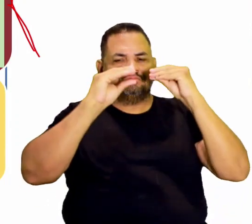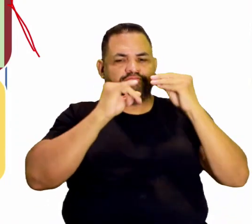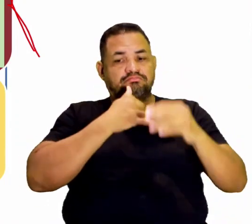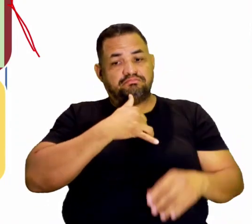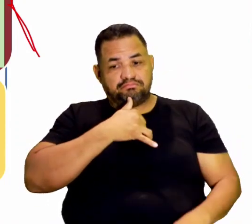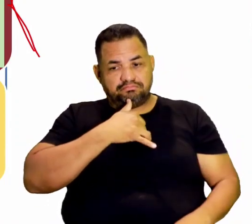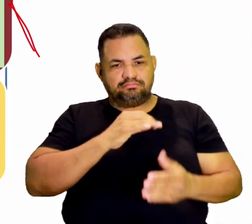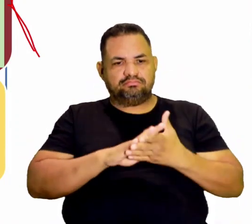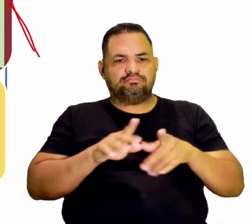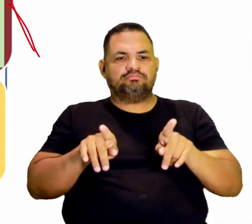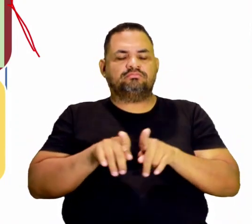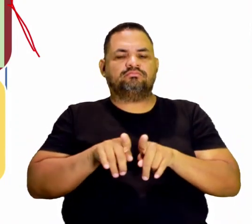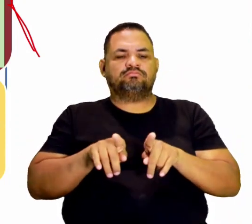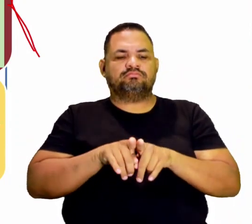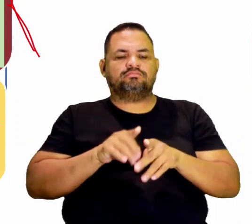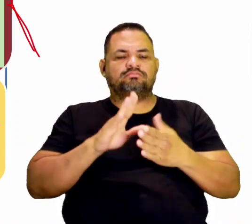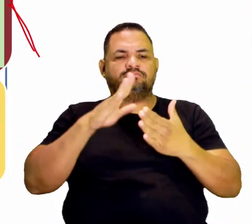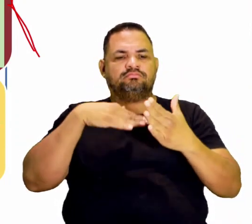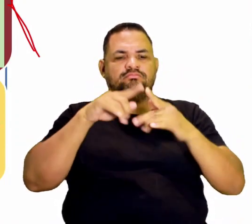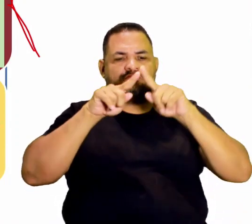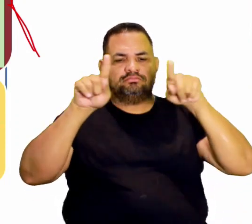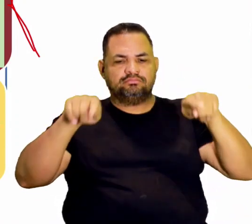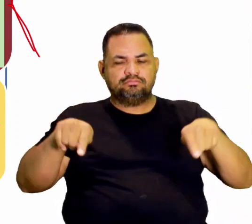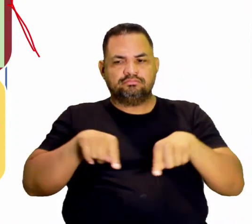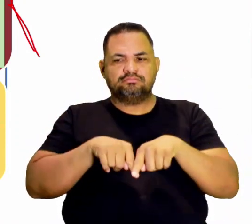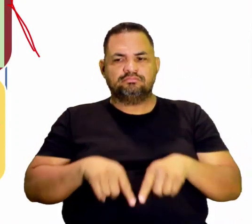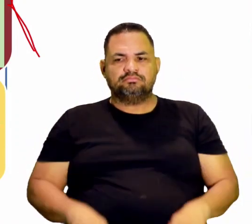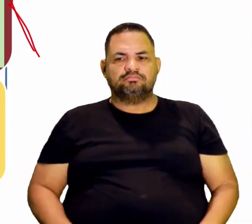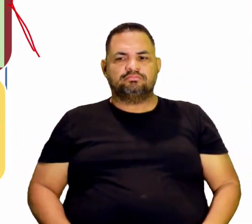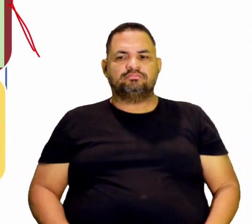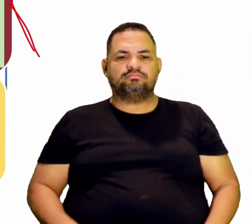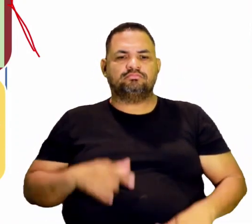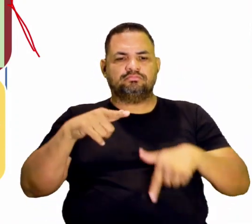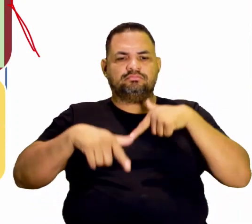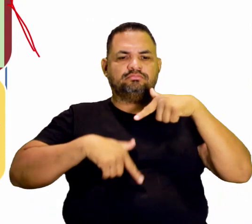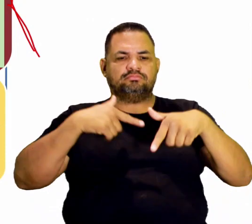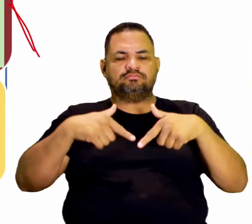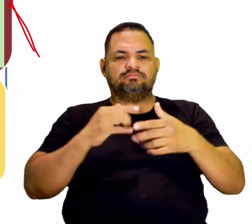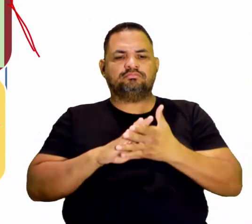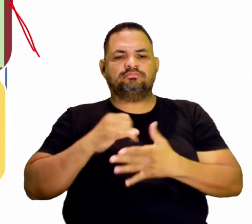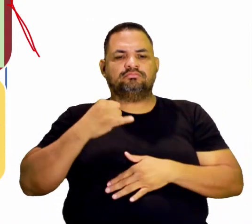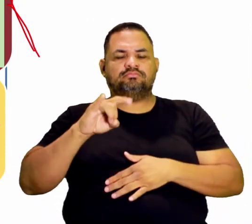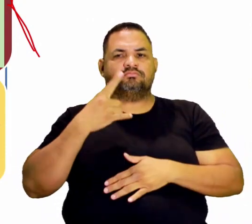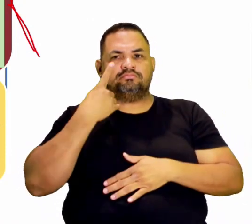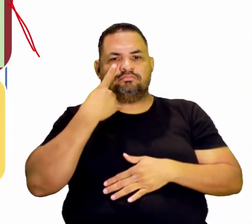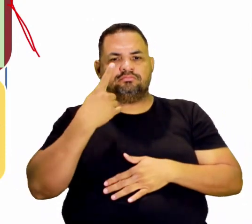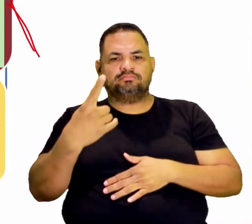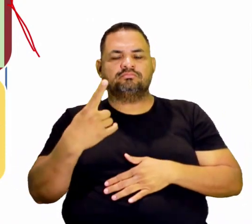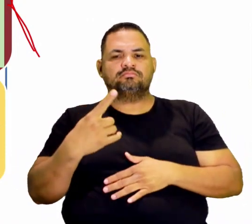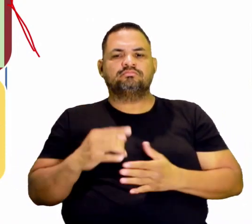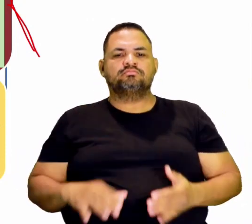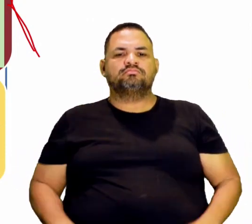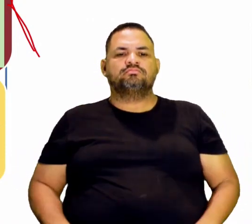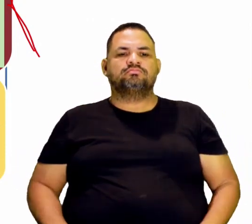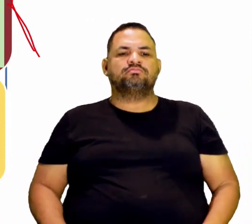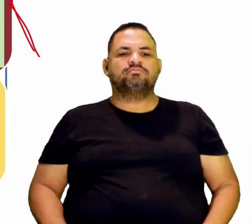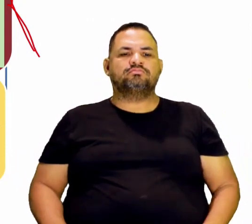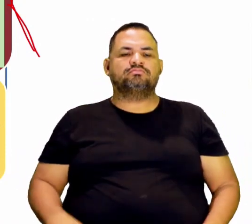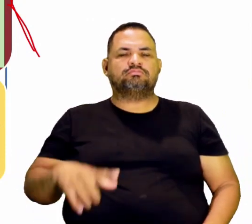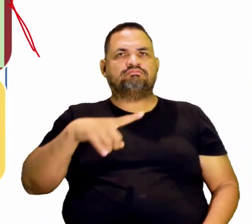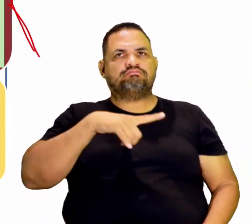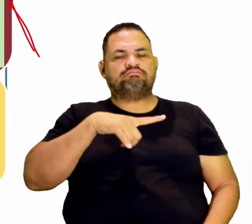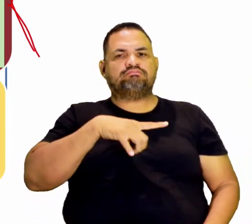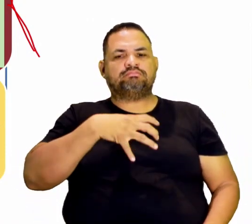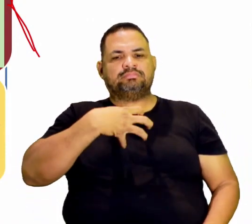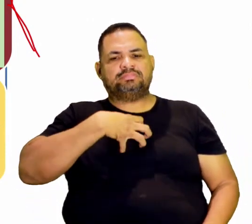sombrio, assim seria a obra. Ou seja, se ele estivesse vendo, se ele estivesse